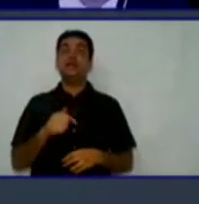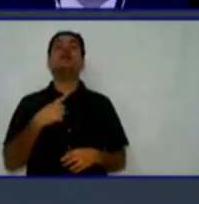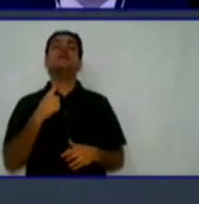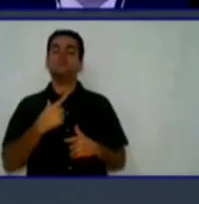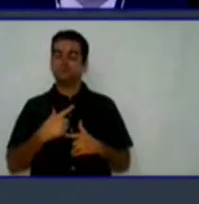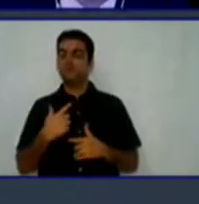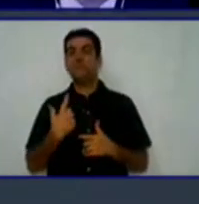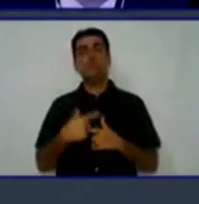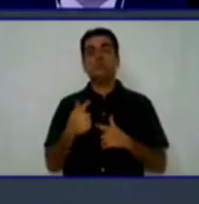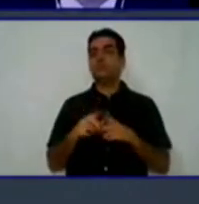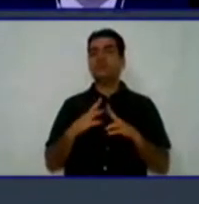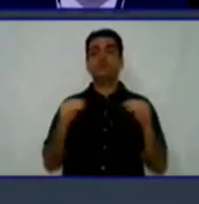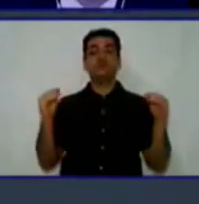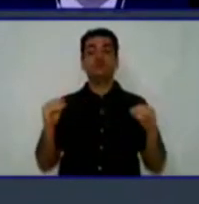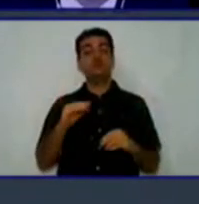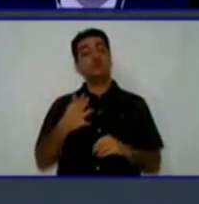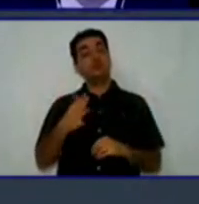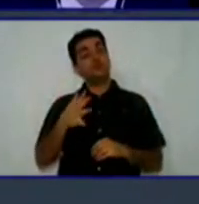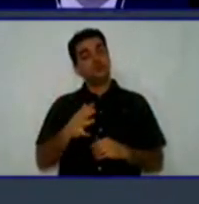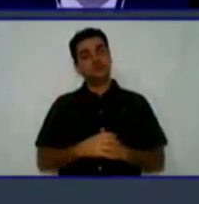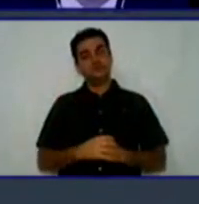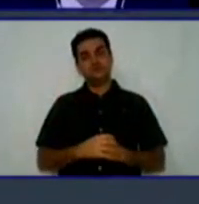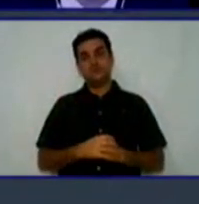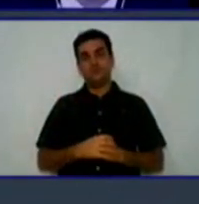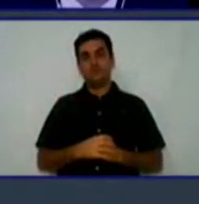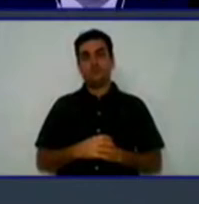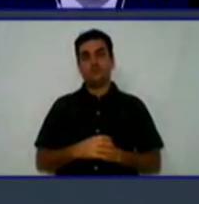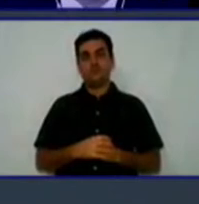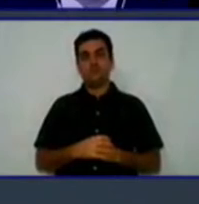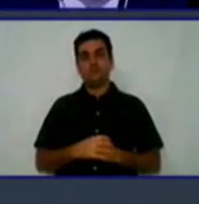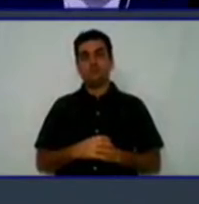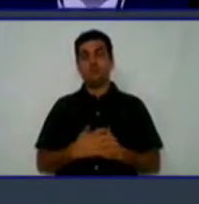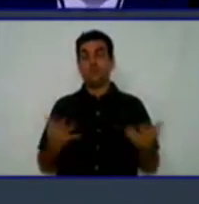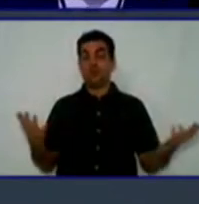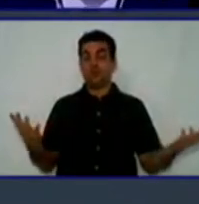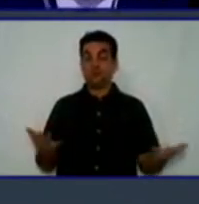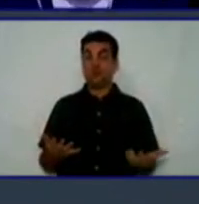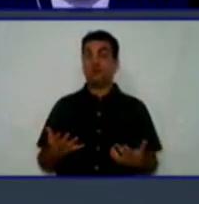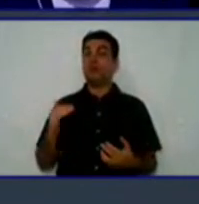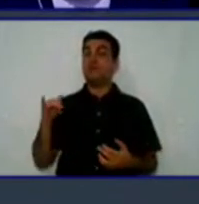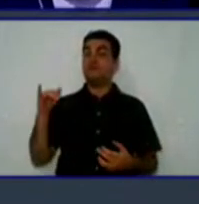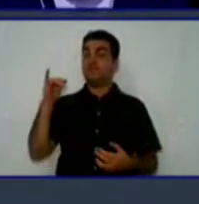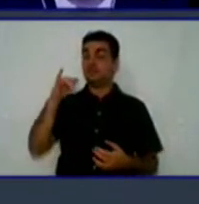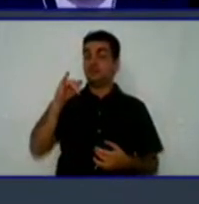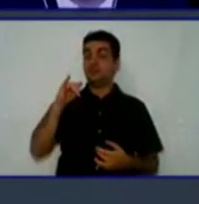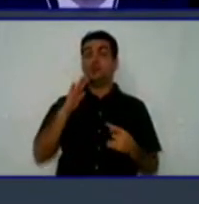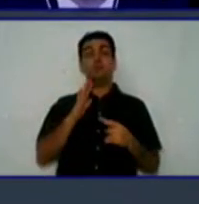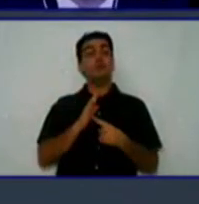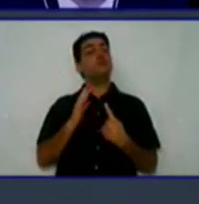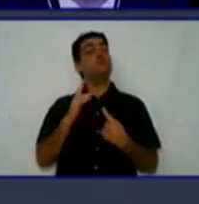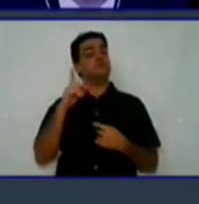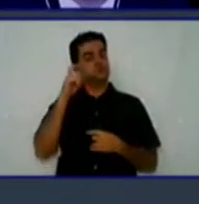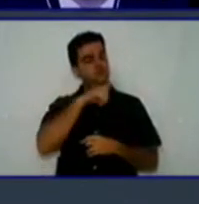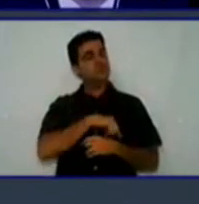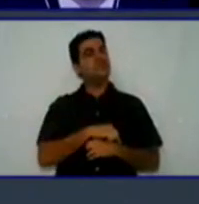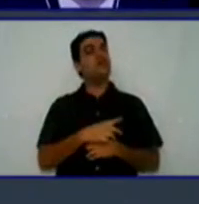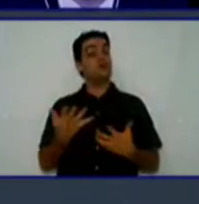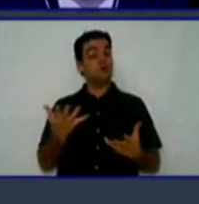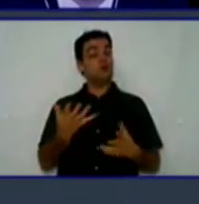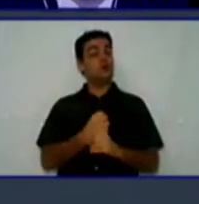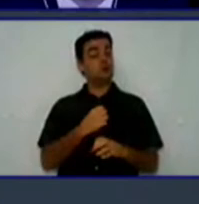sanada apenas parcialmente. Compra de aeronaves, que é um item sensível dessa prestação